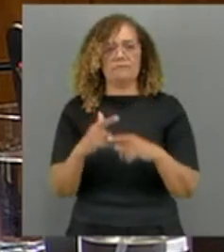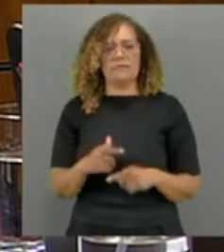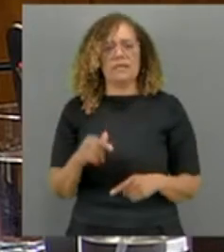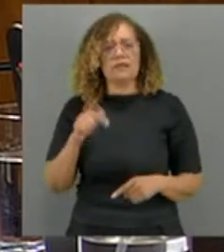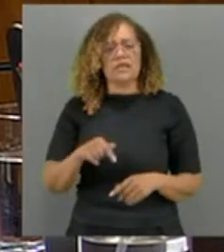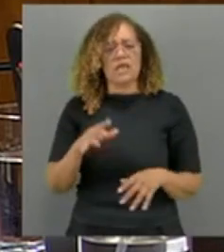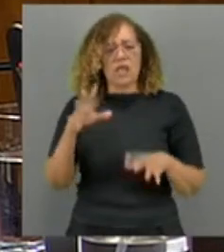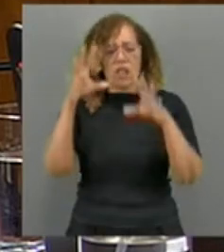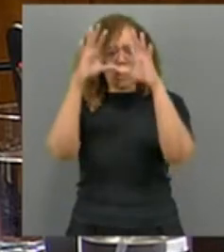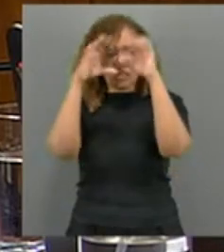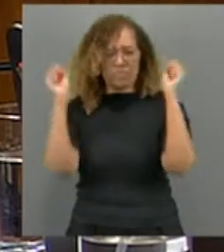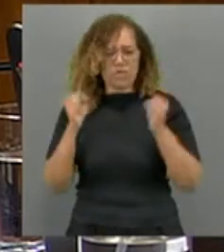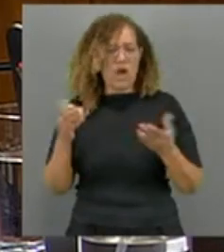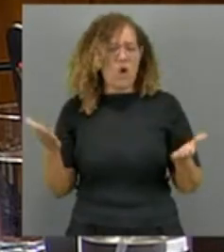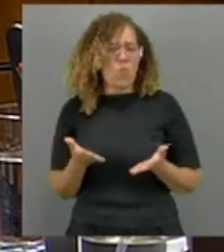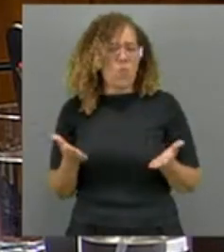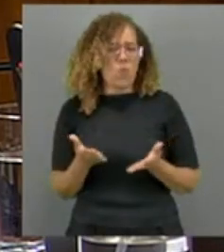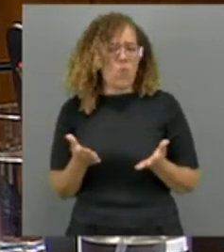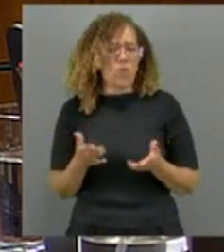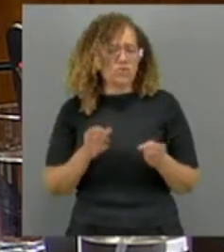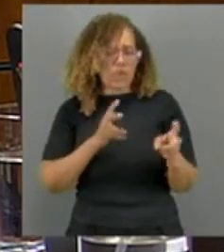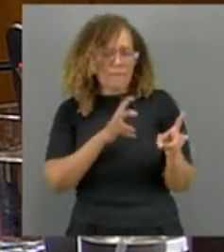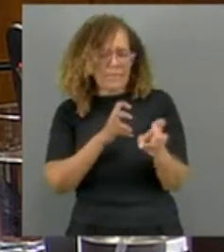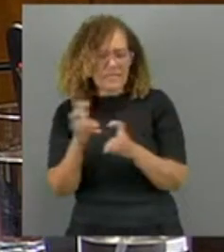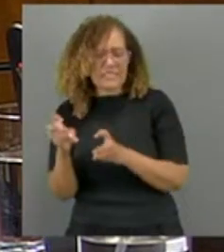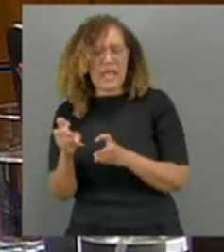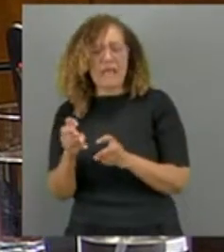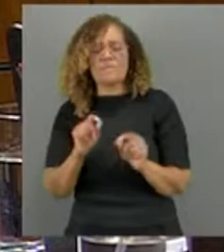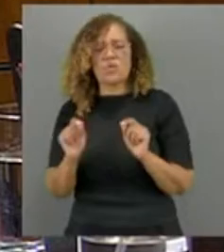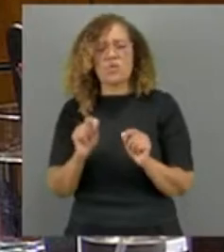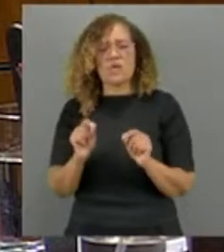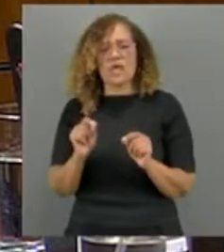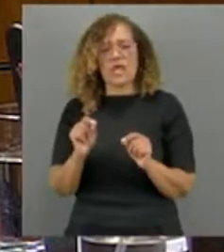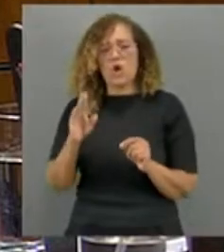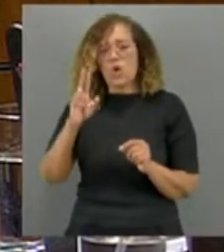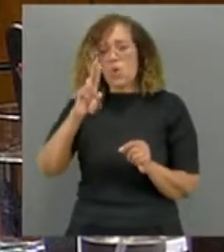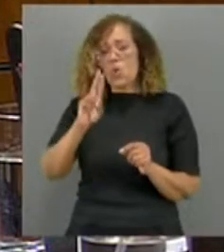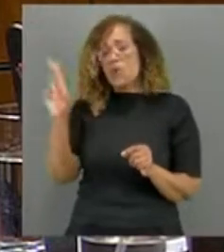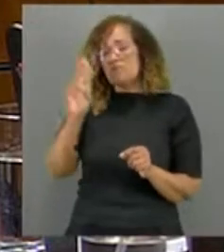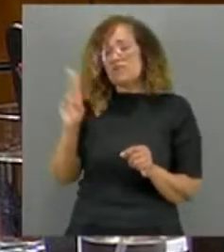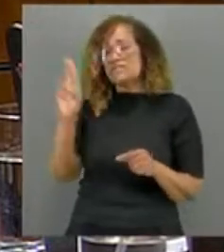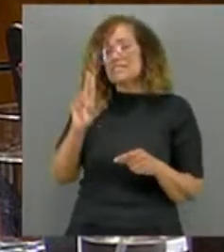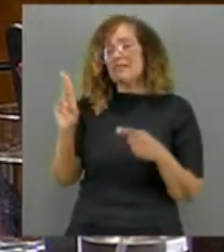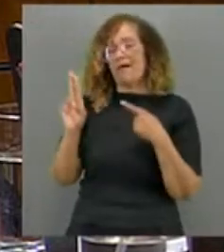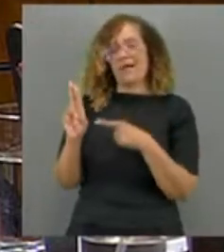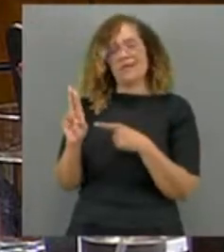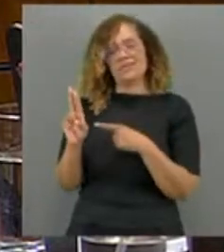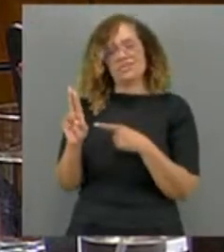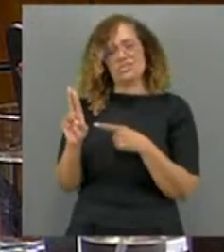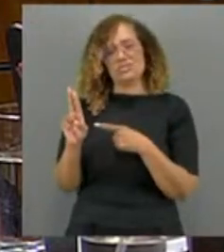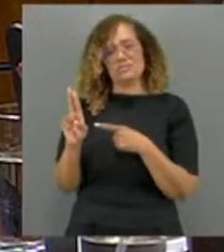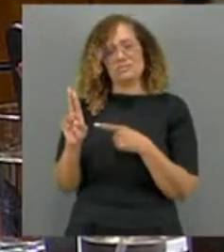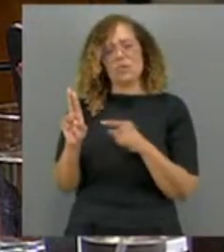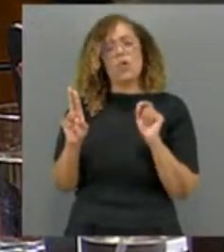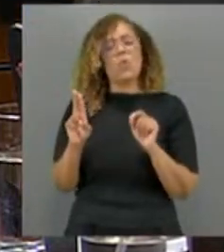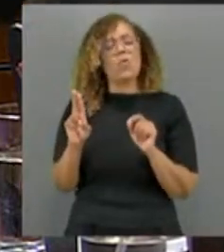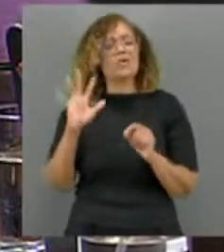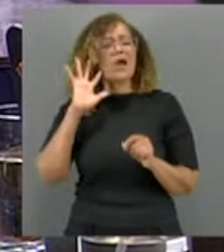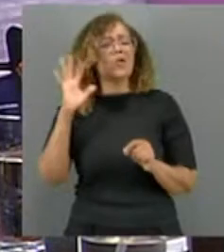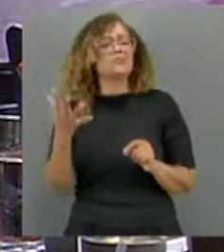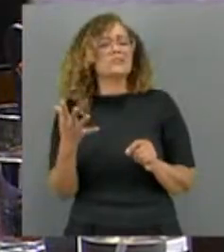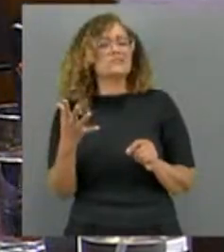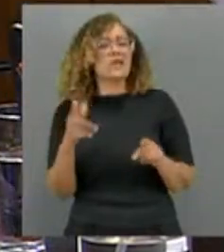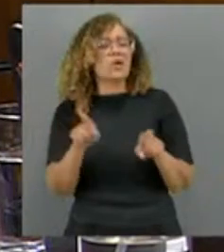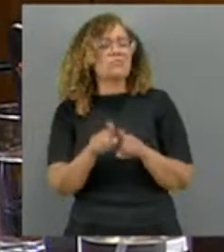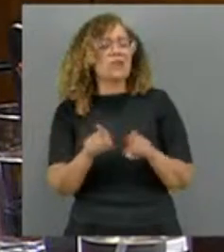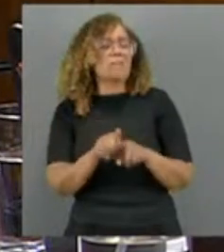existe hoje de identificação nas universidades nada mais é do que, de uma forma reversa, o que acontecia nos tribunais